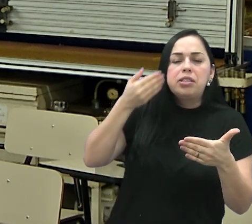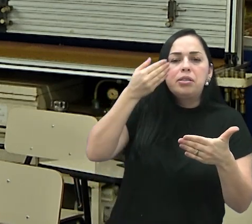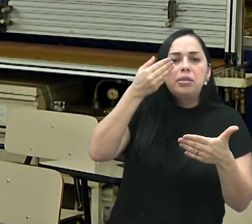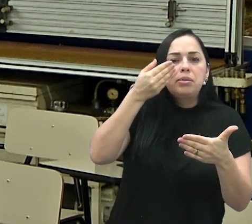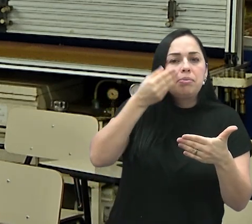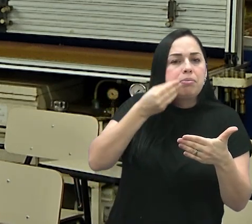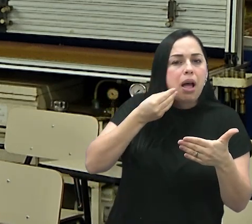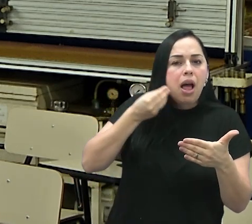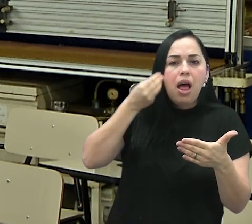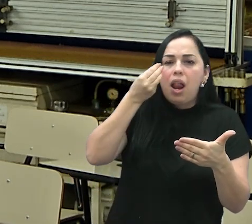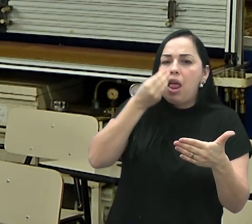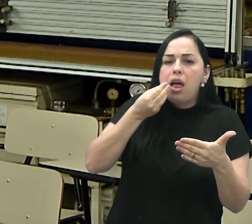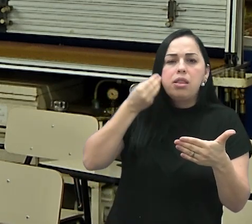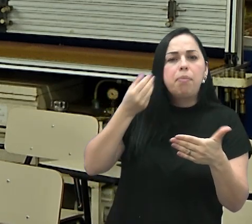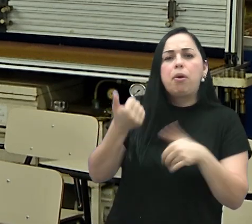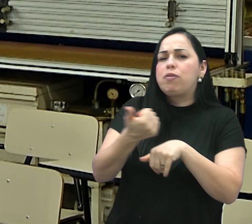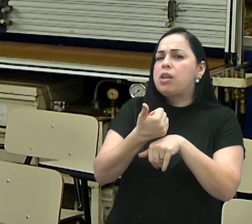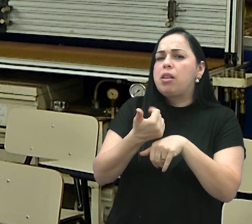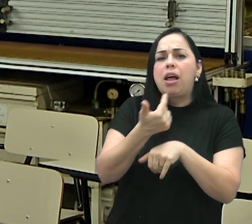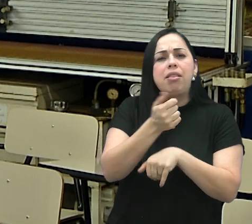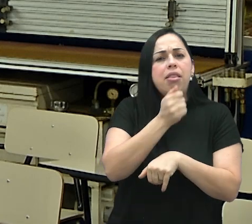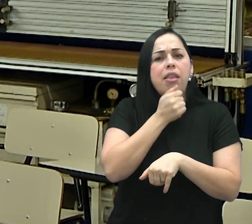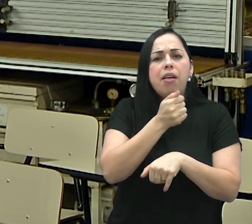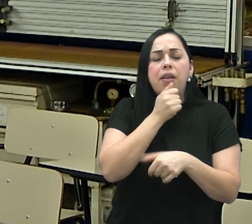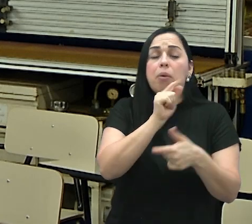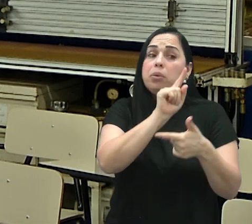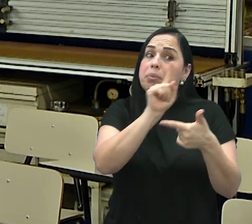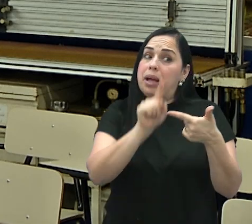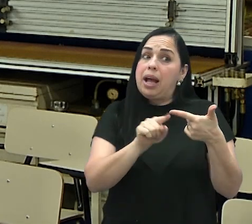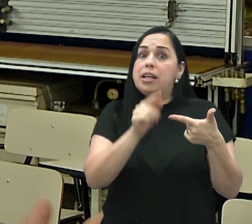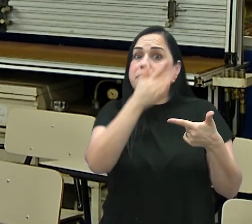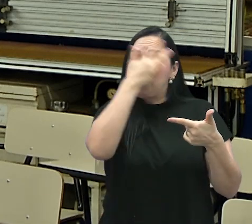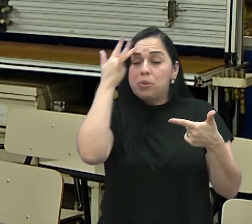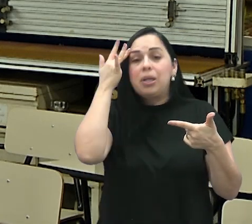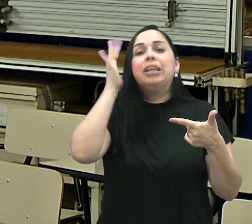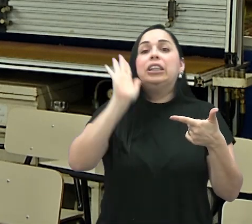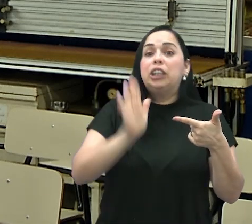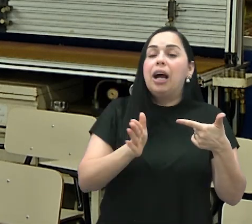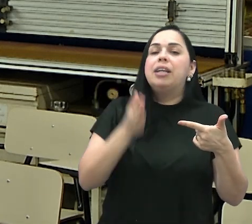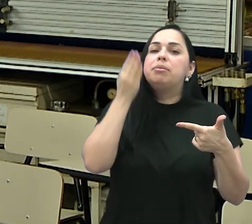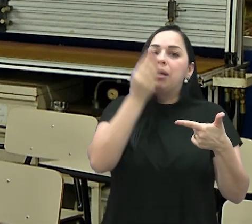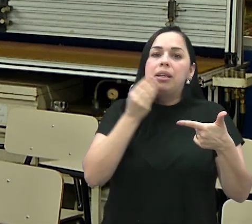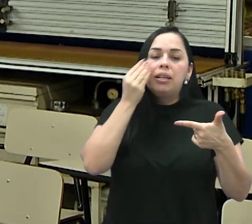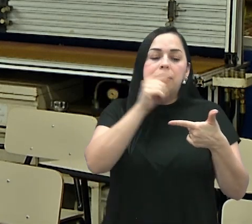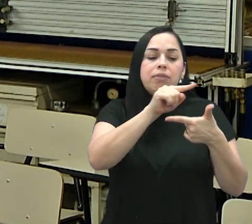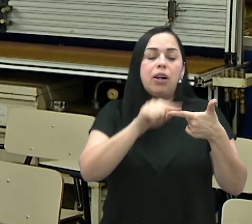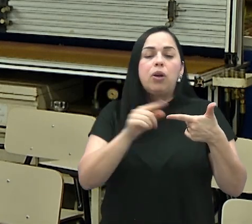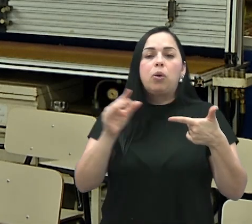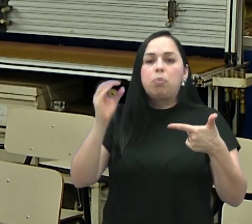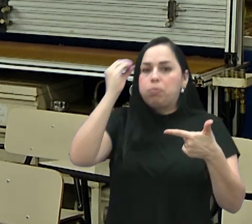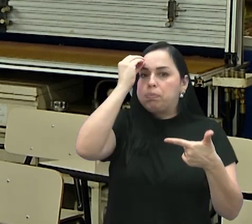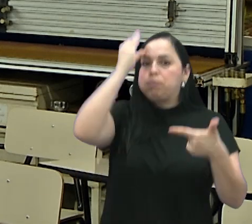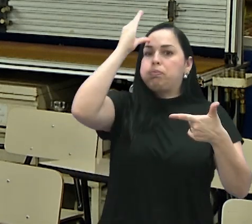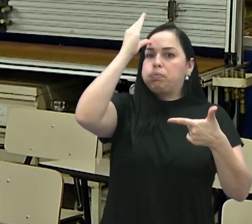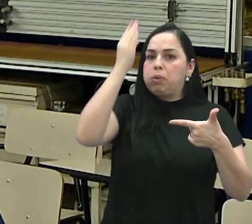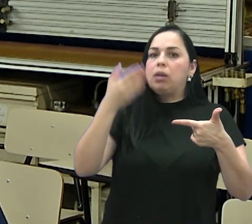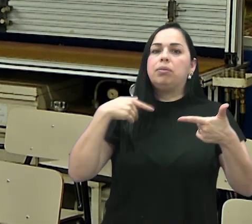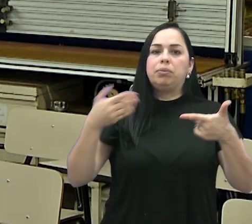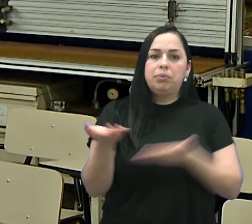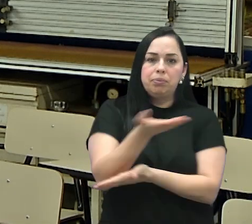nunca teve nenhuma atividade profissional e também quem teve para adquirir mais experiências. Então vai ser